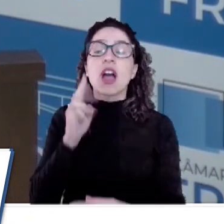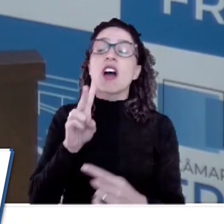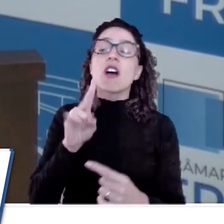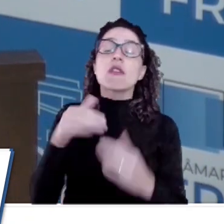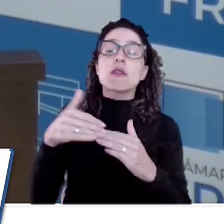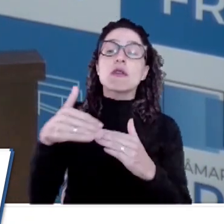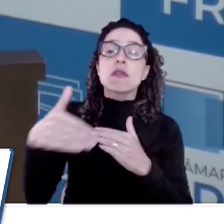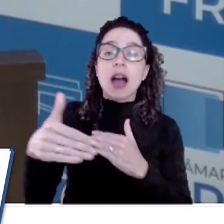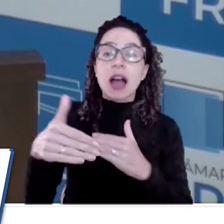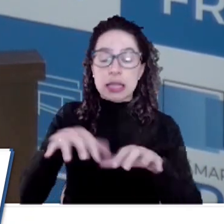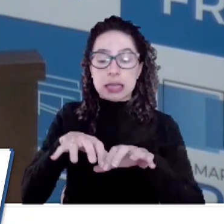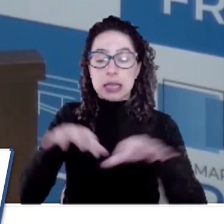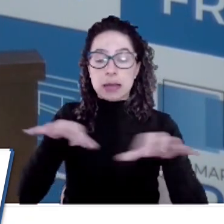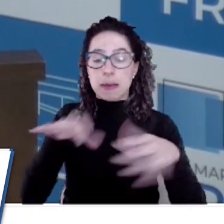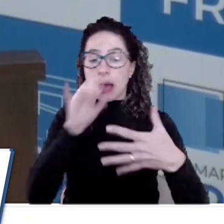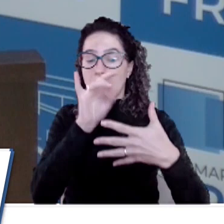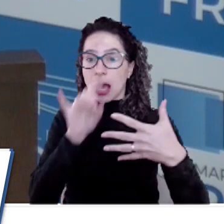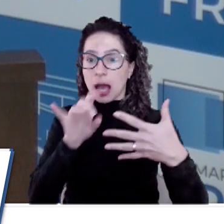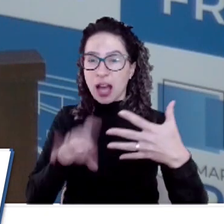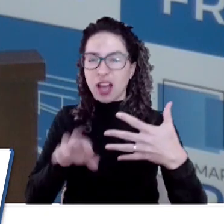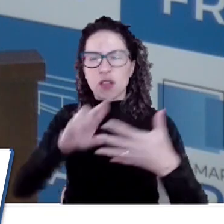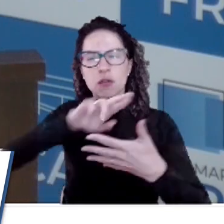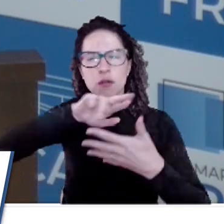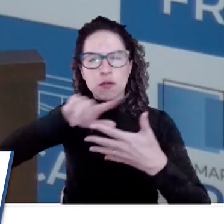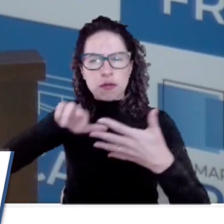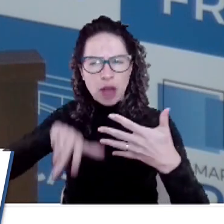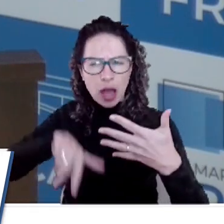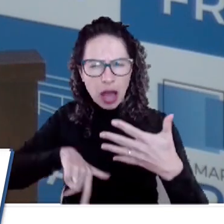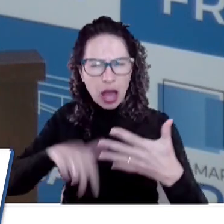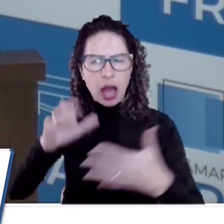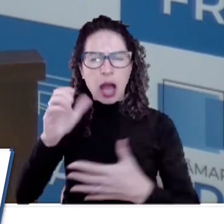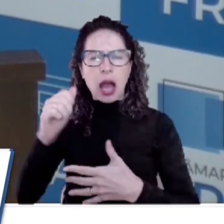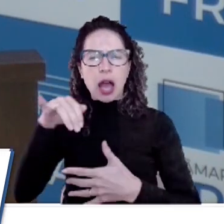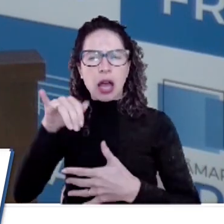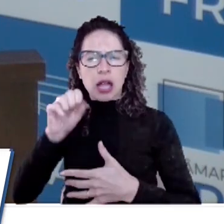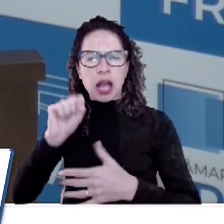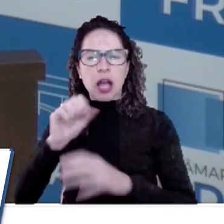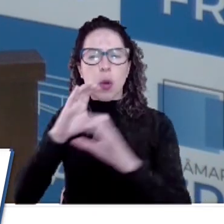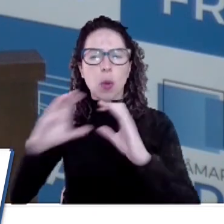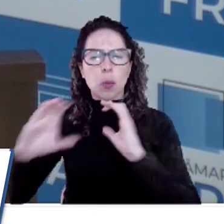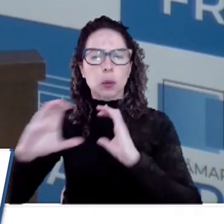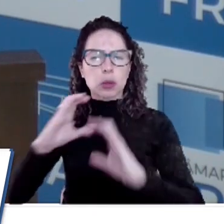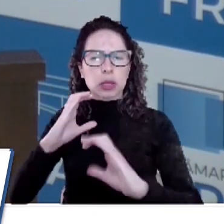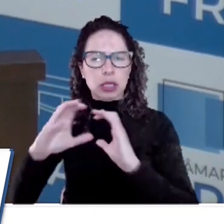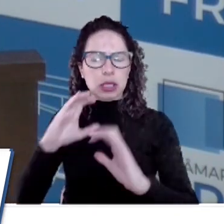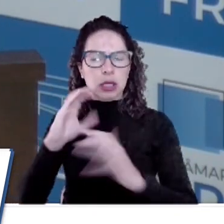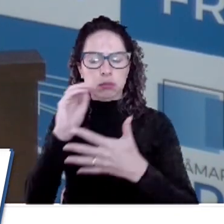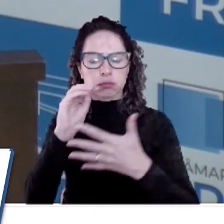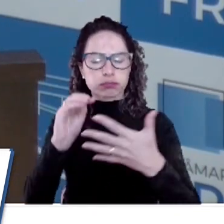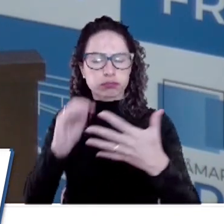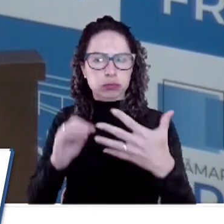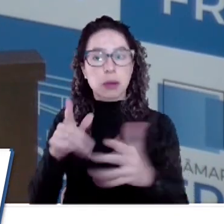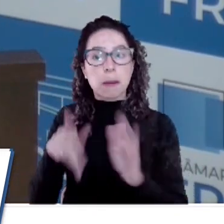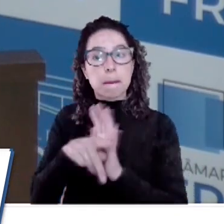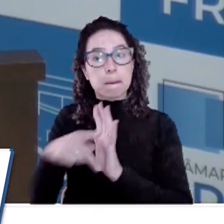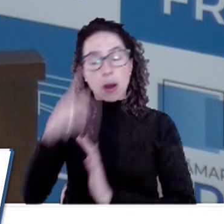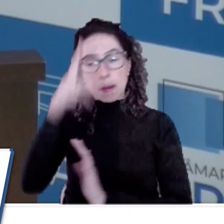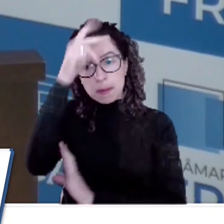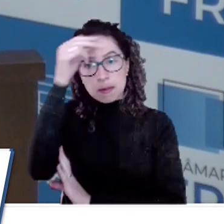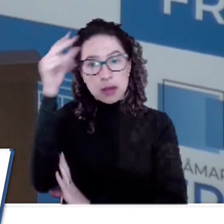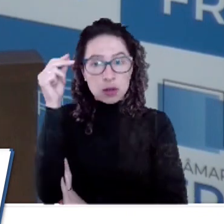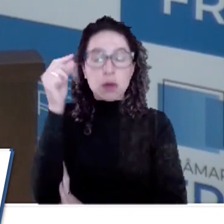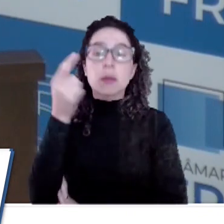separadamente com os diversos canais de comunicação a serem usados pela prefeitura municipal para